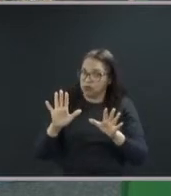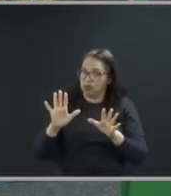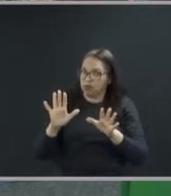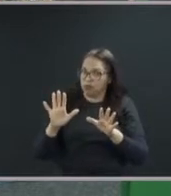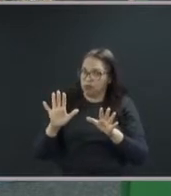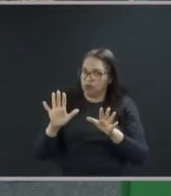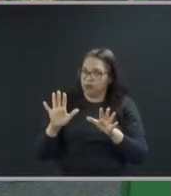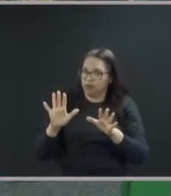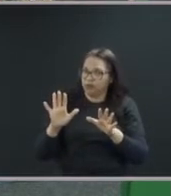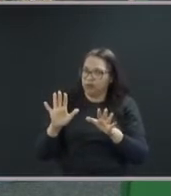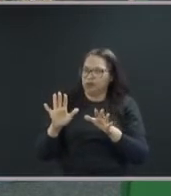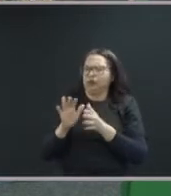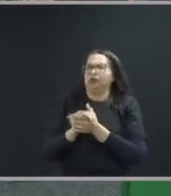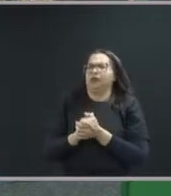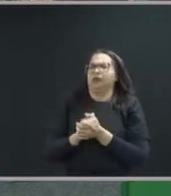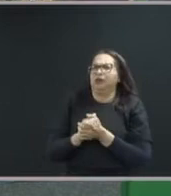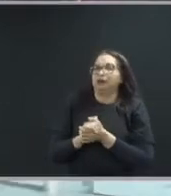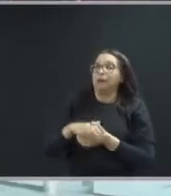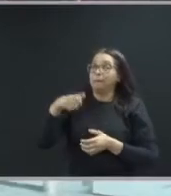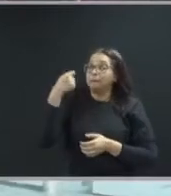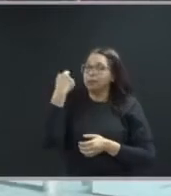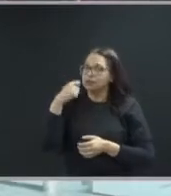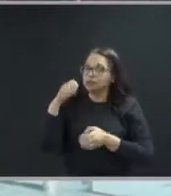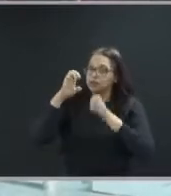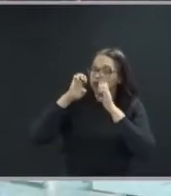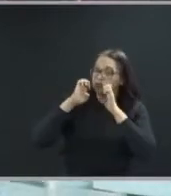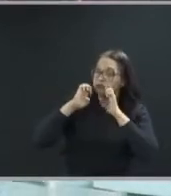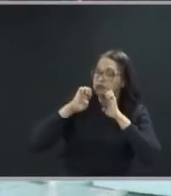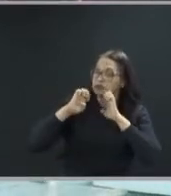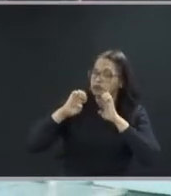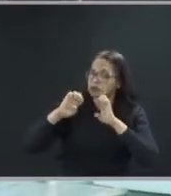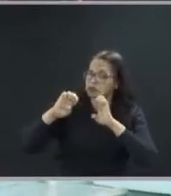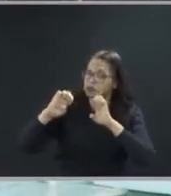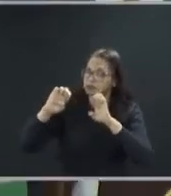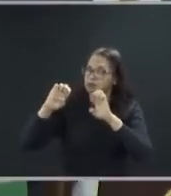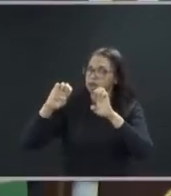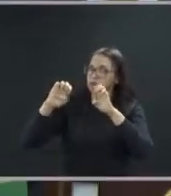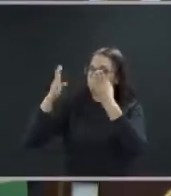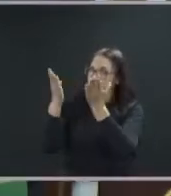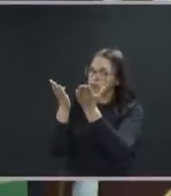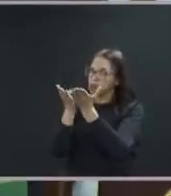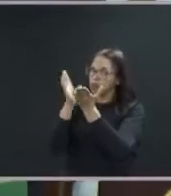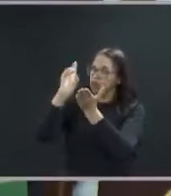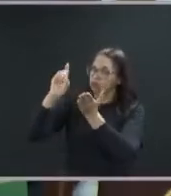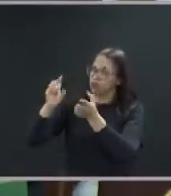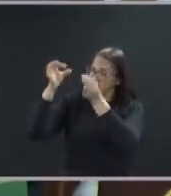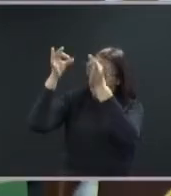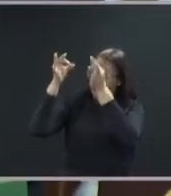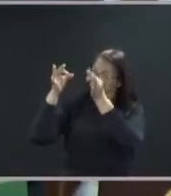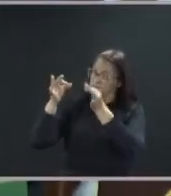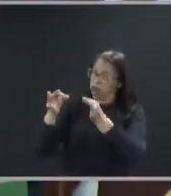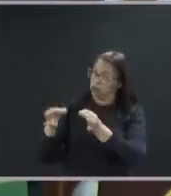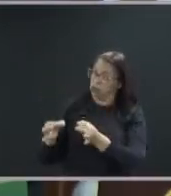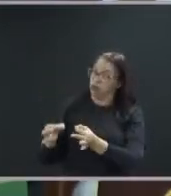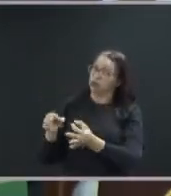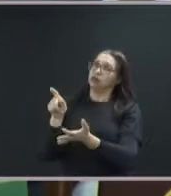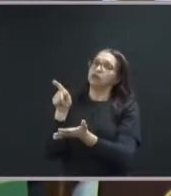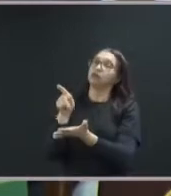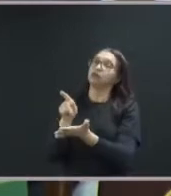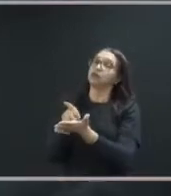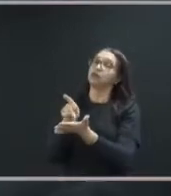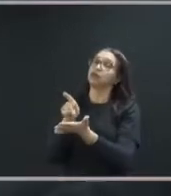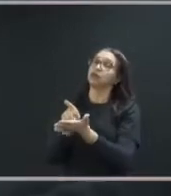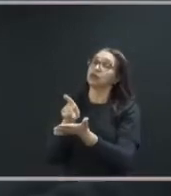pessoas. Pastor, não fala isso não, que o senhor vai escandalizar. Meu irmão, ninguém se escandaliza com o evangelho,